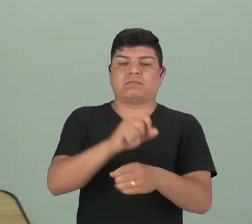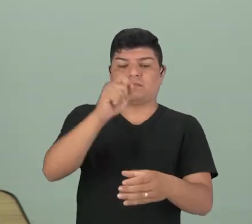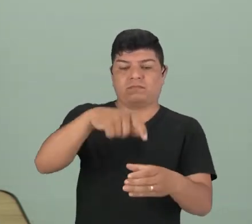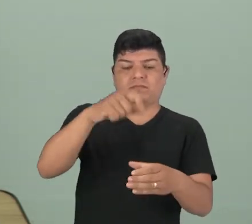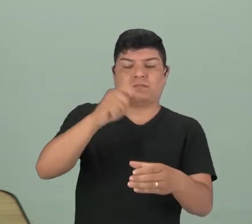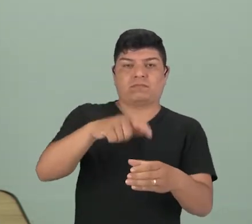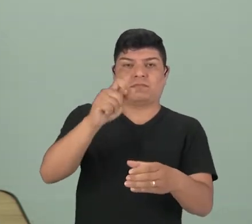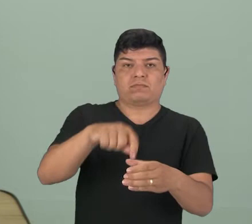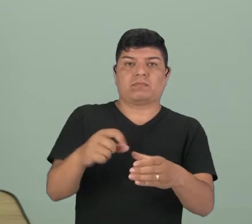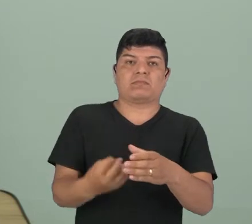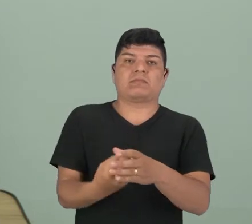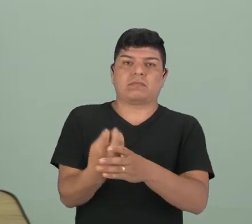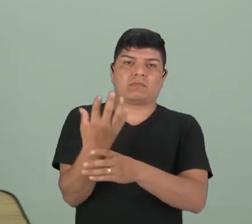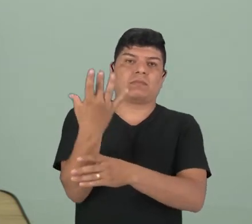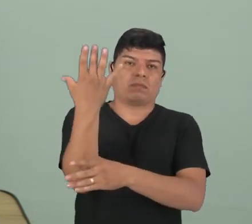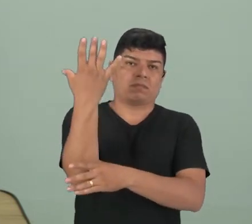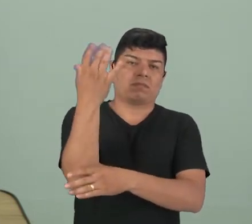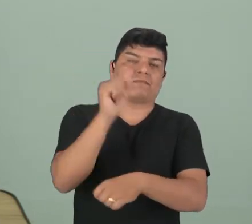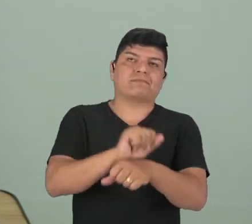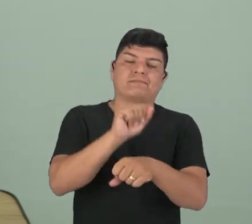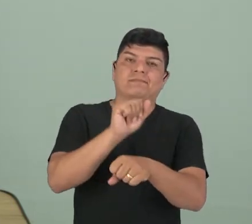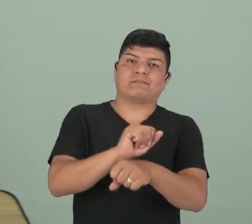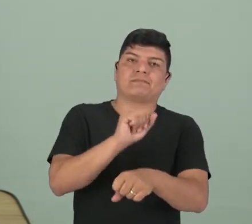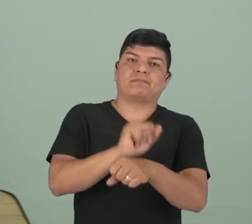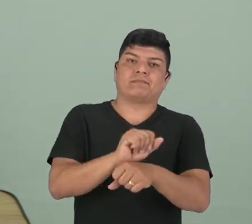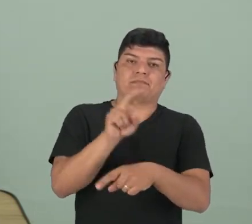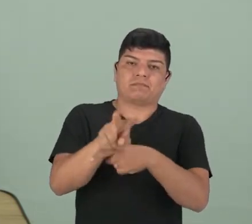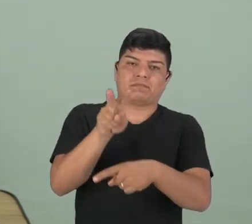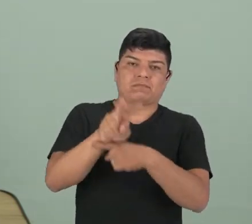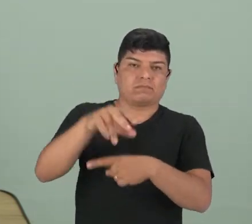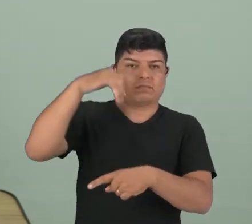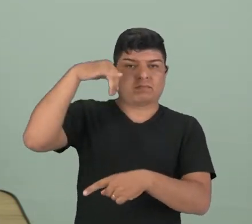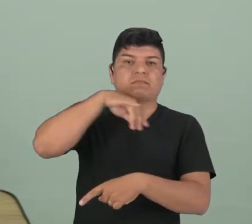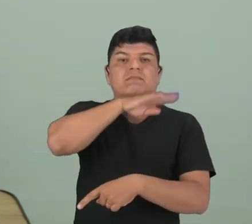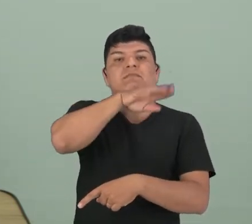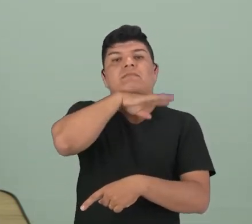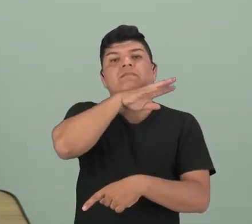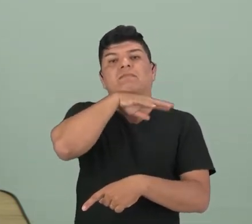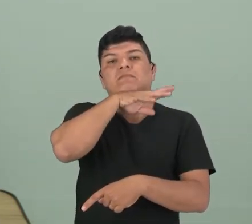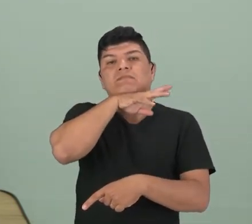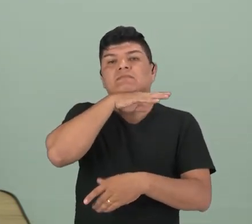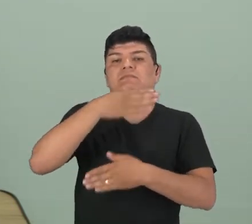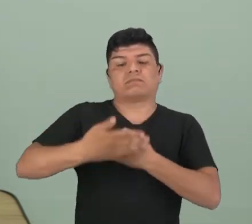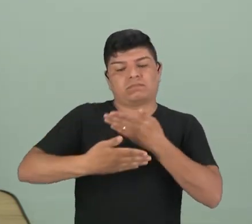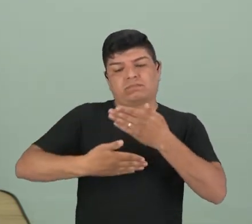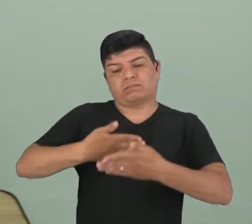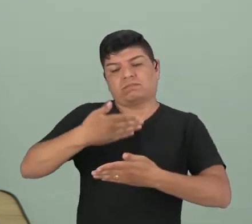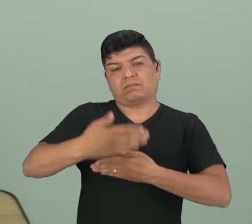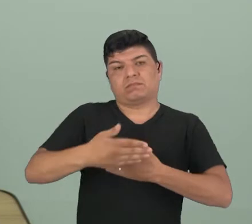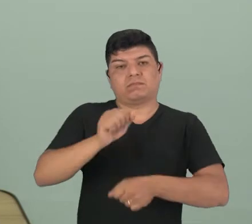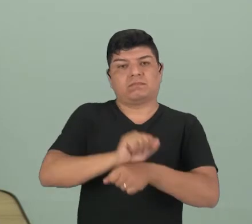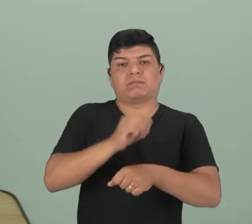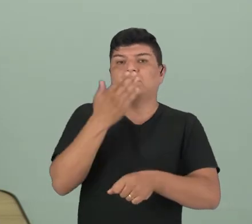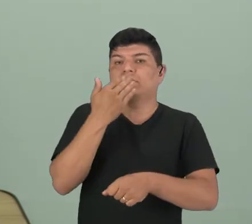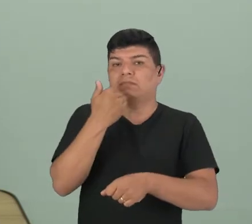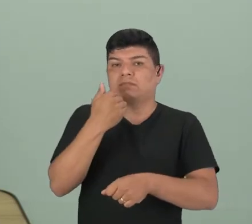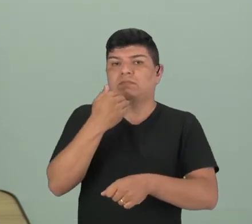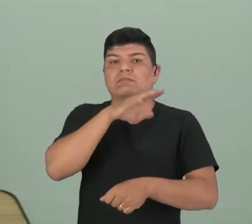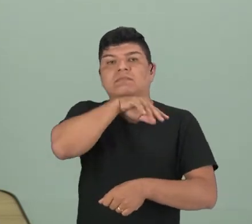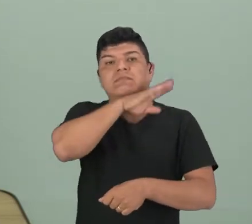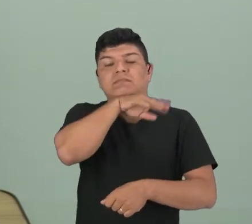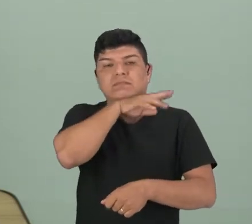eles plantavam, e criavam animais. Eles esperavam o tempo para poder se alimentar daqueles animais que eles